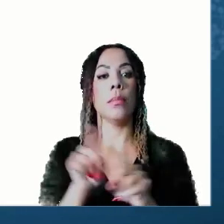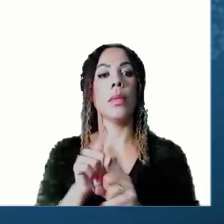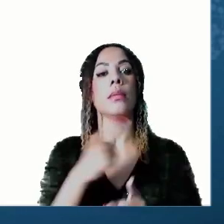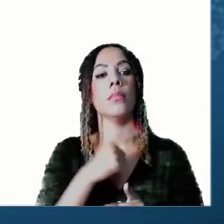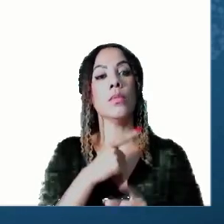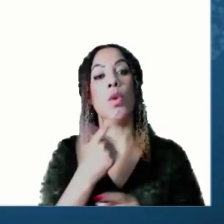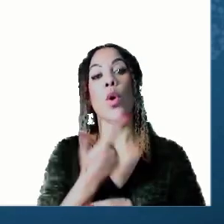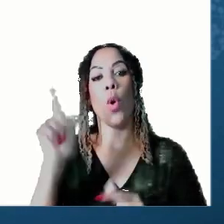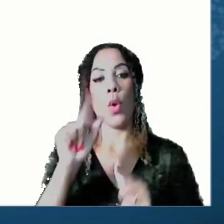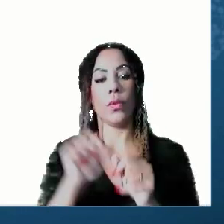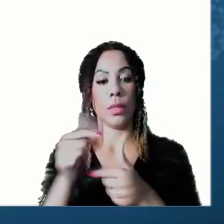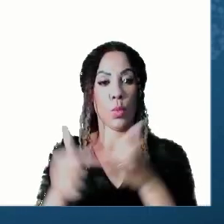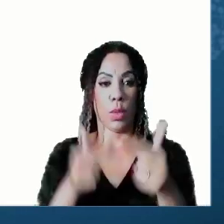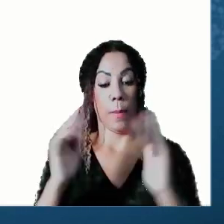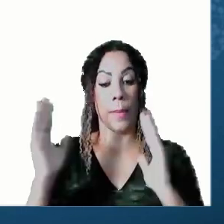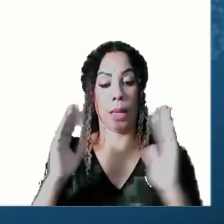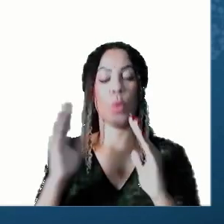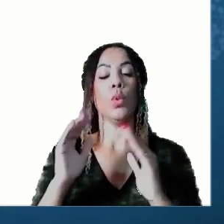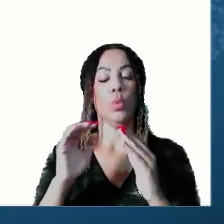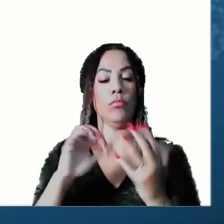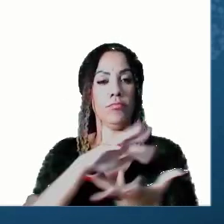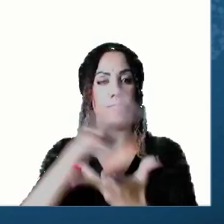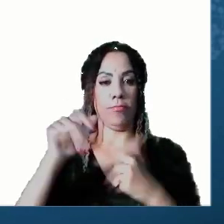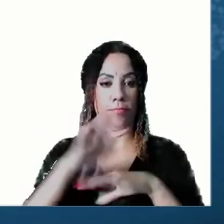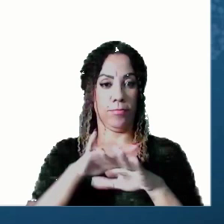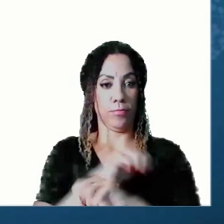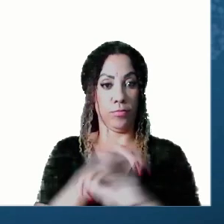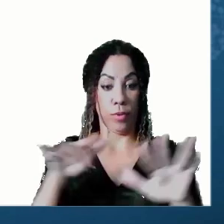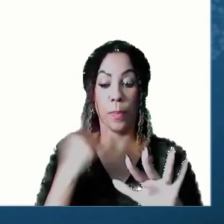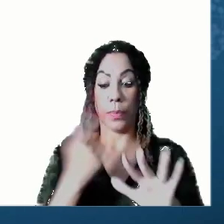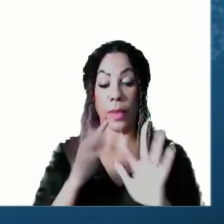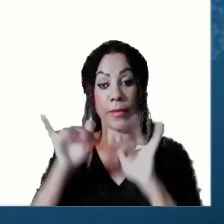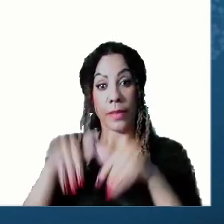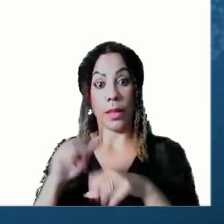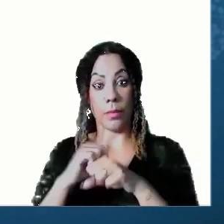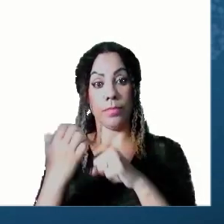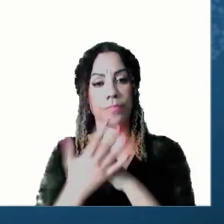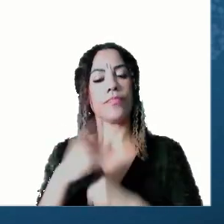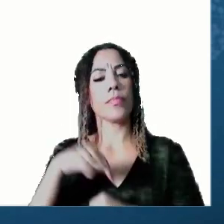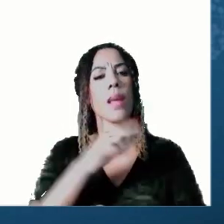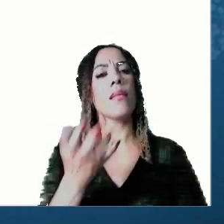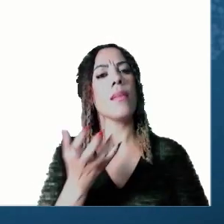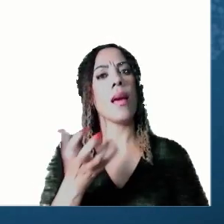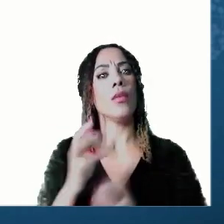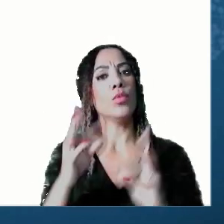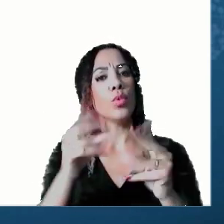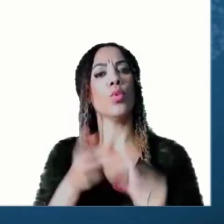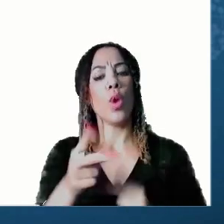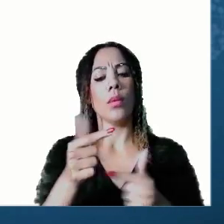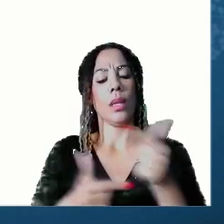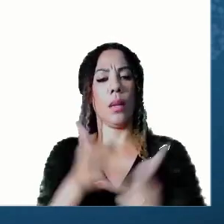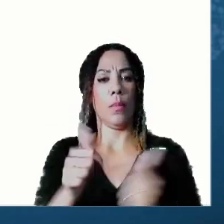fez outro tipo de trabalho durante a pandemia. Ao sairmos da pandemia, nós queríamos que todos continuassem a trabalhar